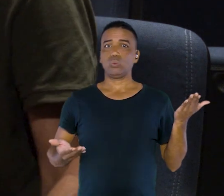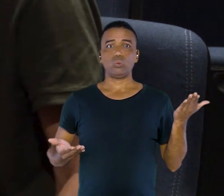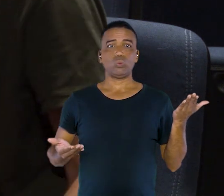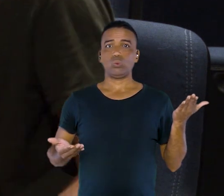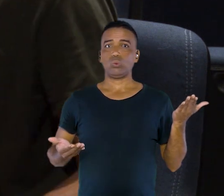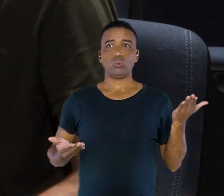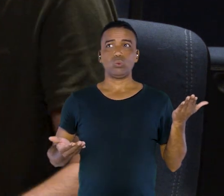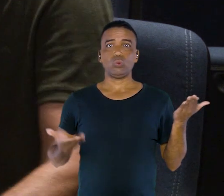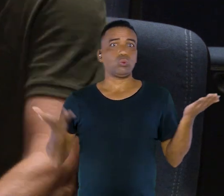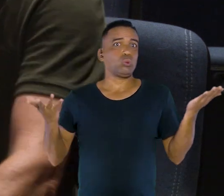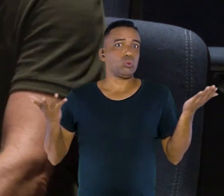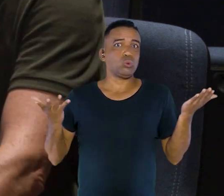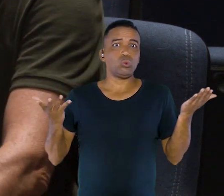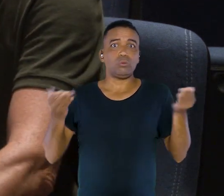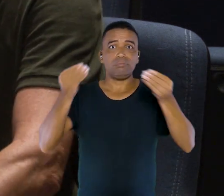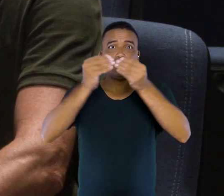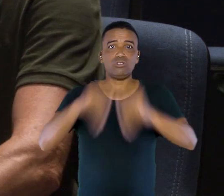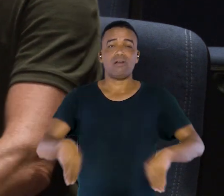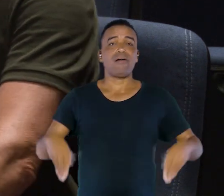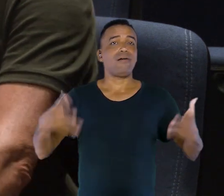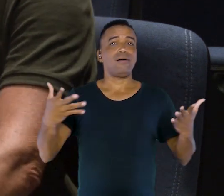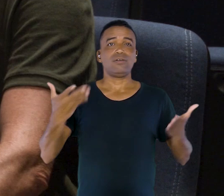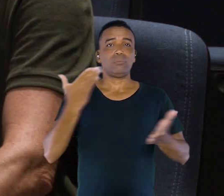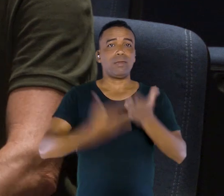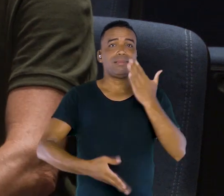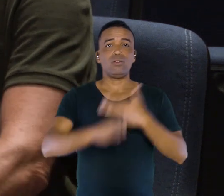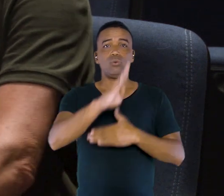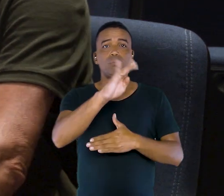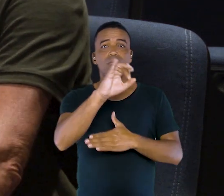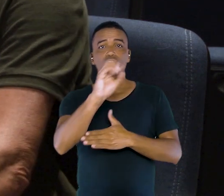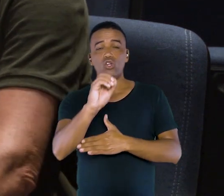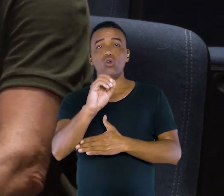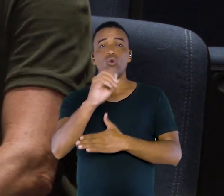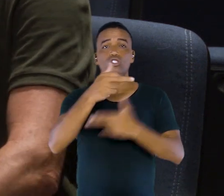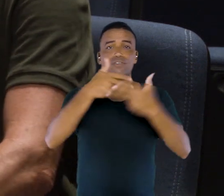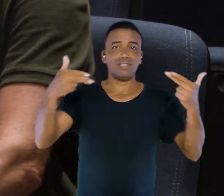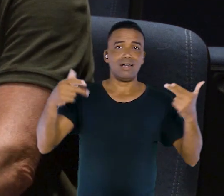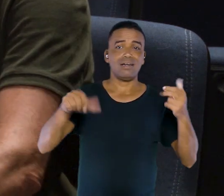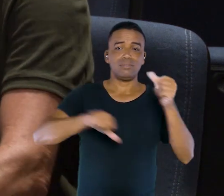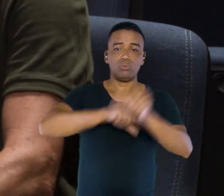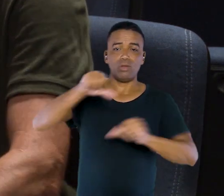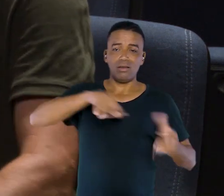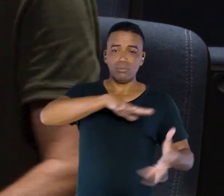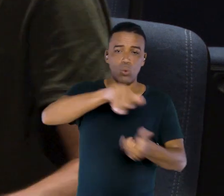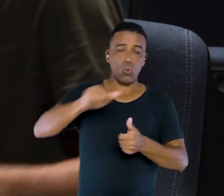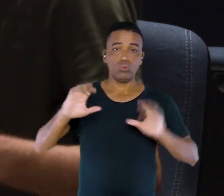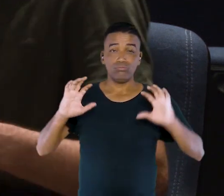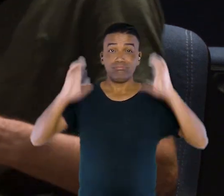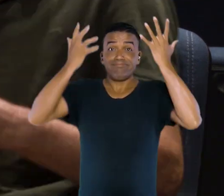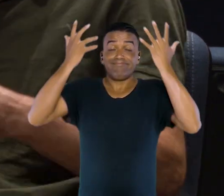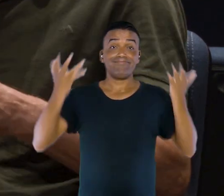da história, não, com essa perda de biodiversidade, com essas mudanças climáticas?